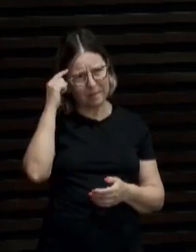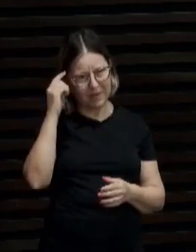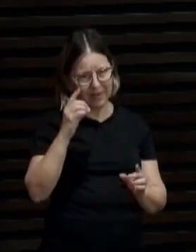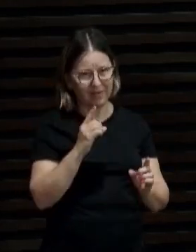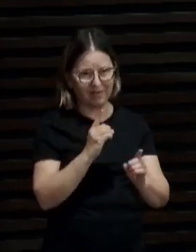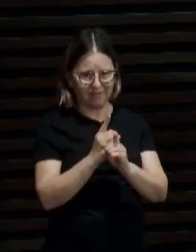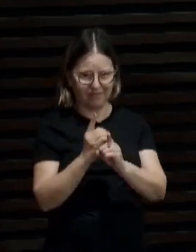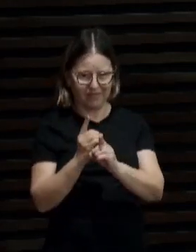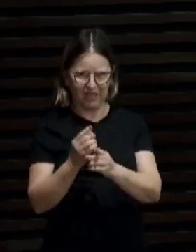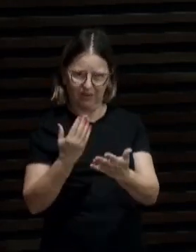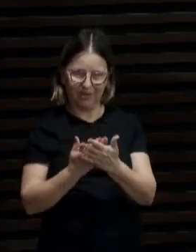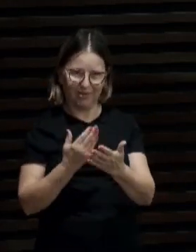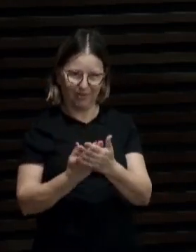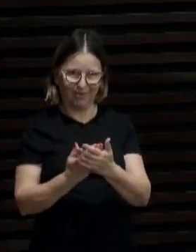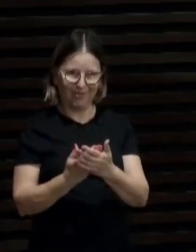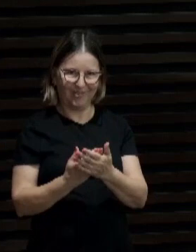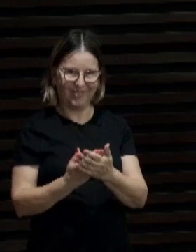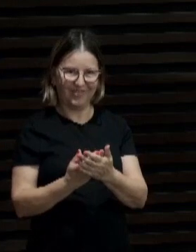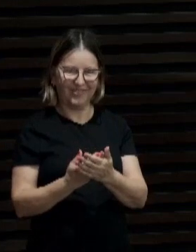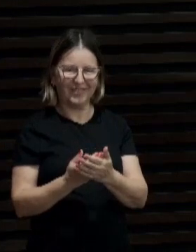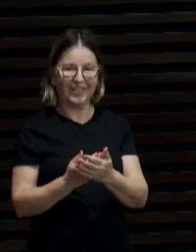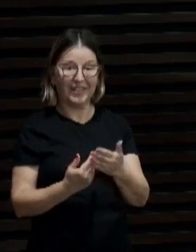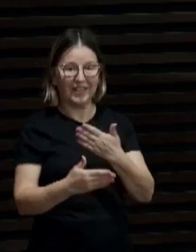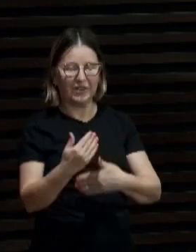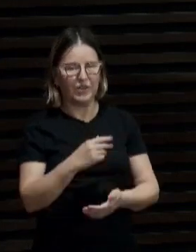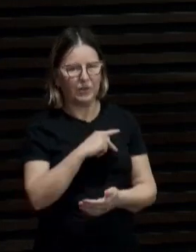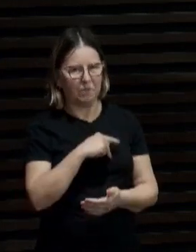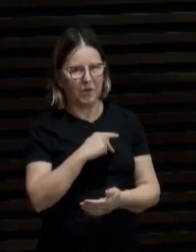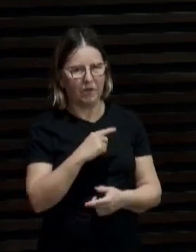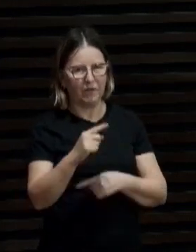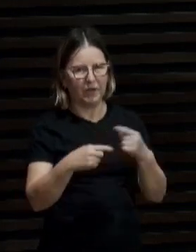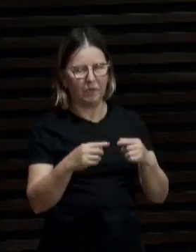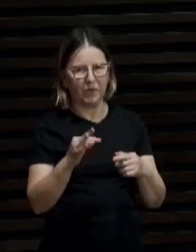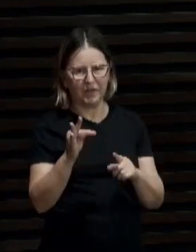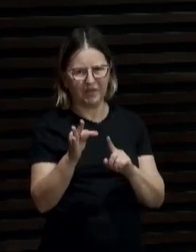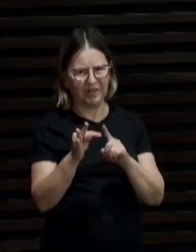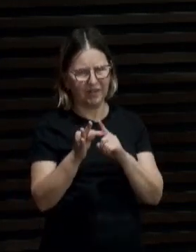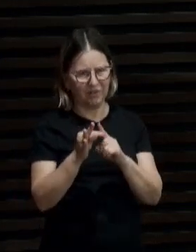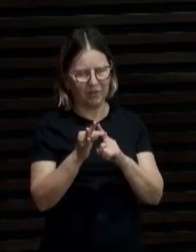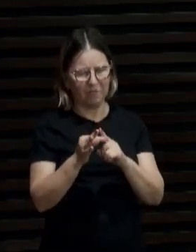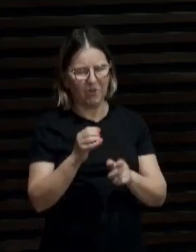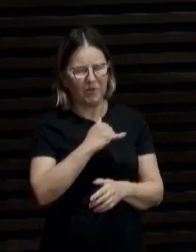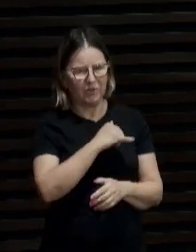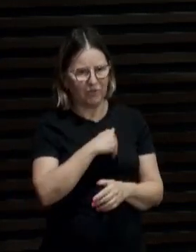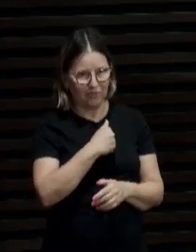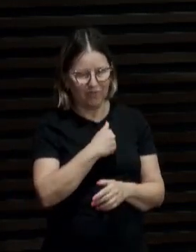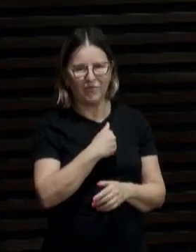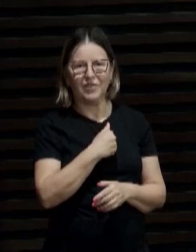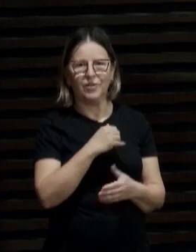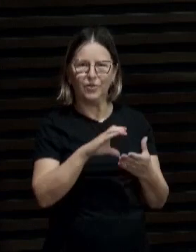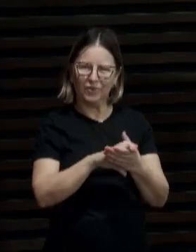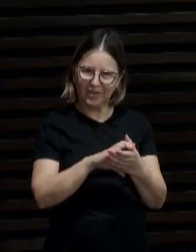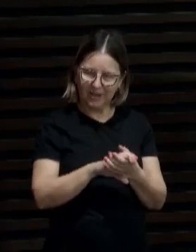tiveram, primeiramente com Paulo, depois com Timóteo, com João, Priscila, Áquila e a própria mãe do